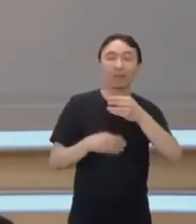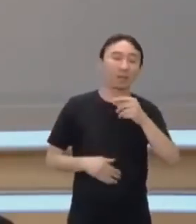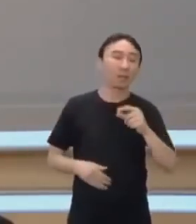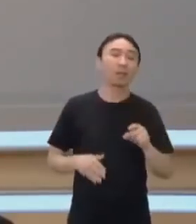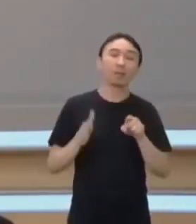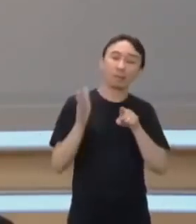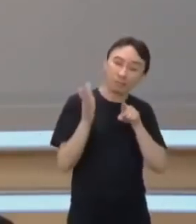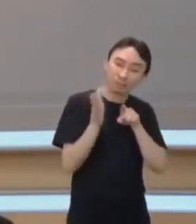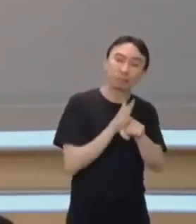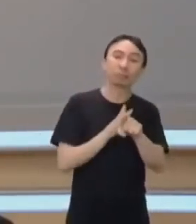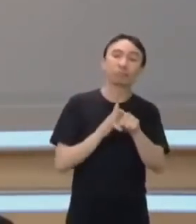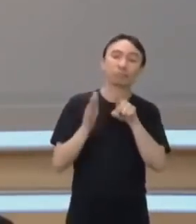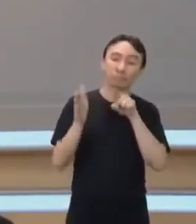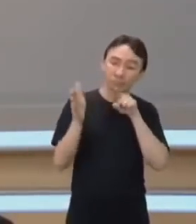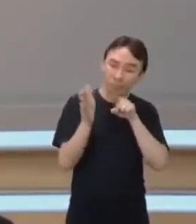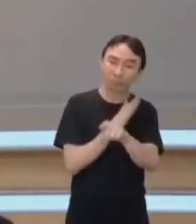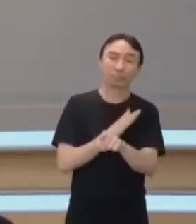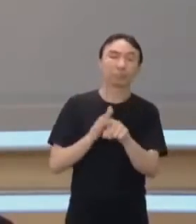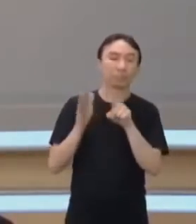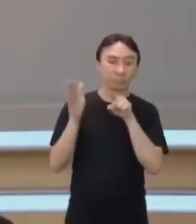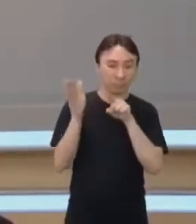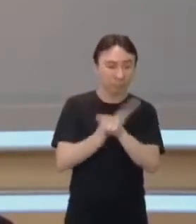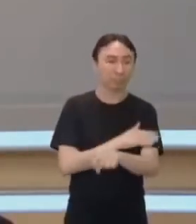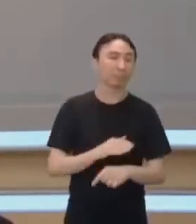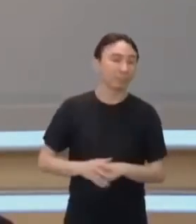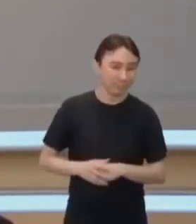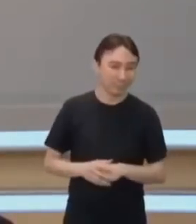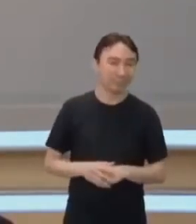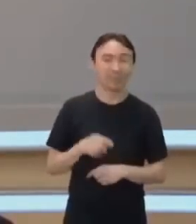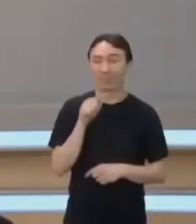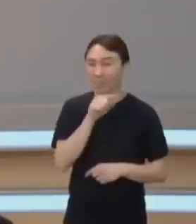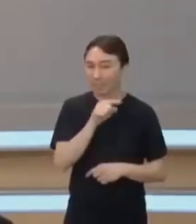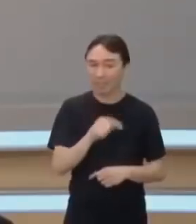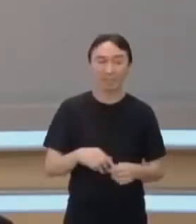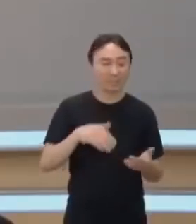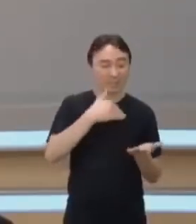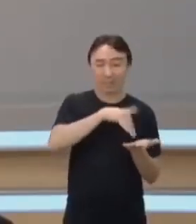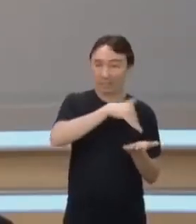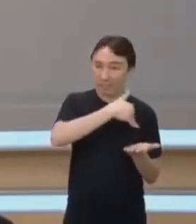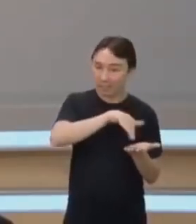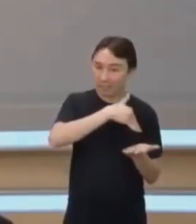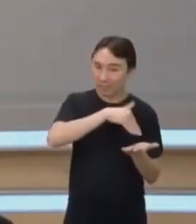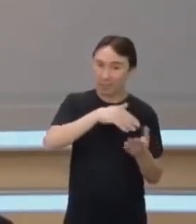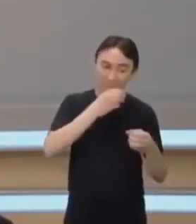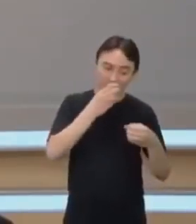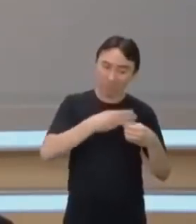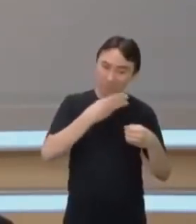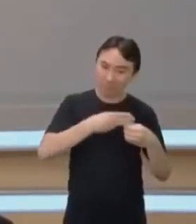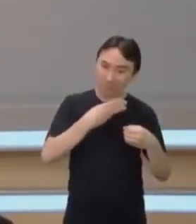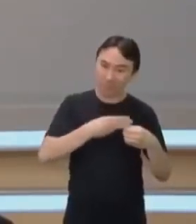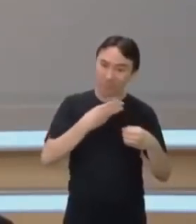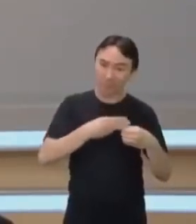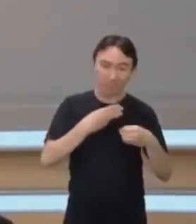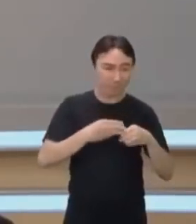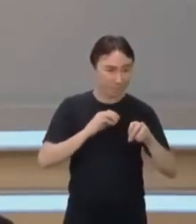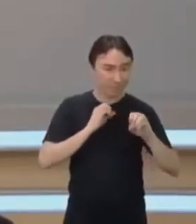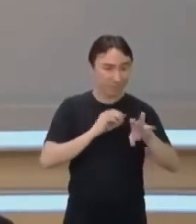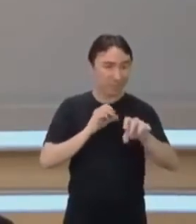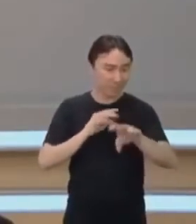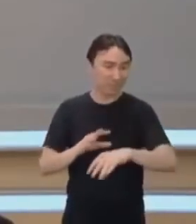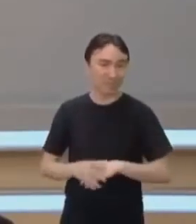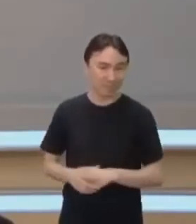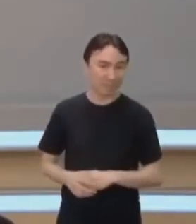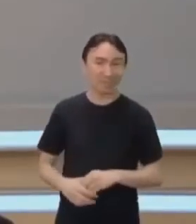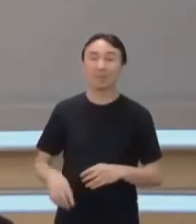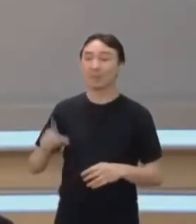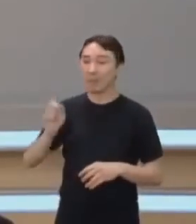nós temos esses questionários de contexto, que é preenchido por secretários municipais de educação, pelos diretores das